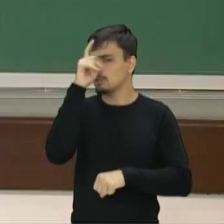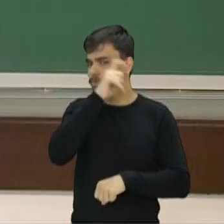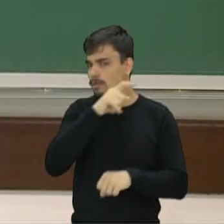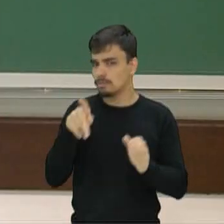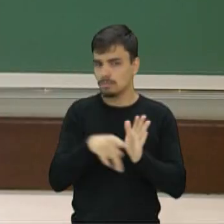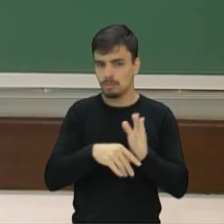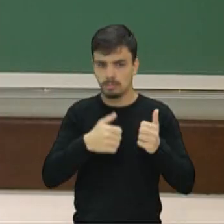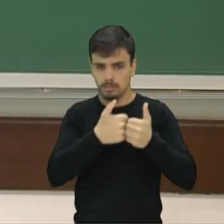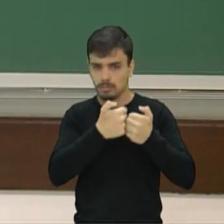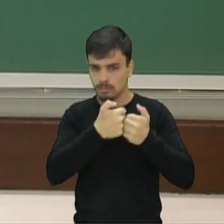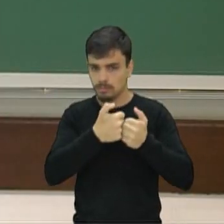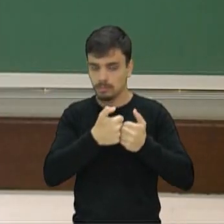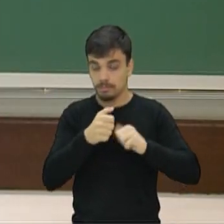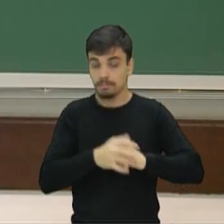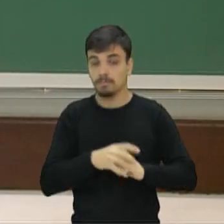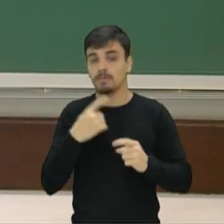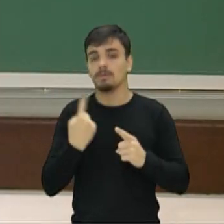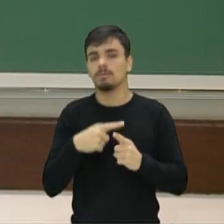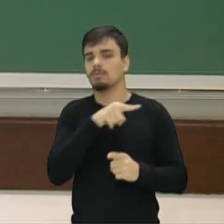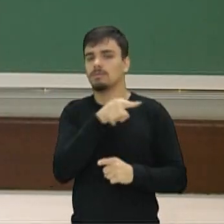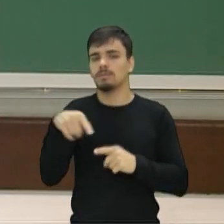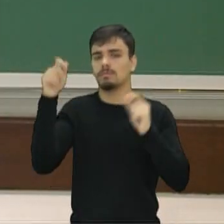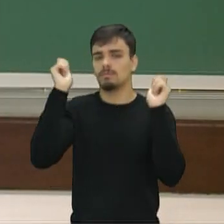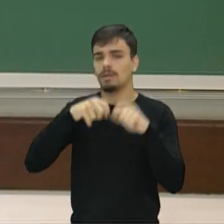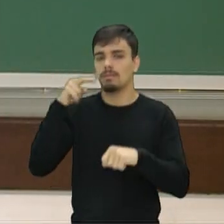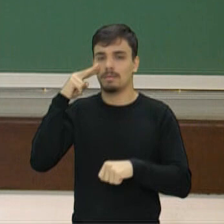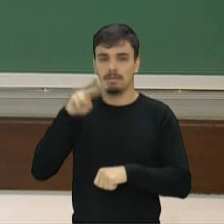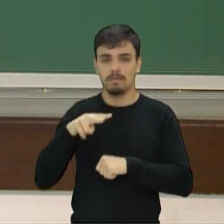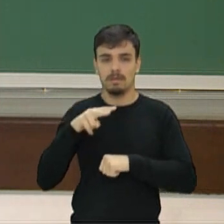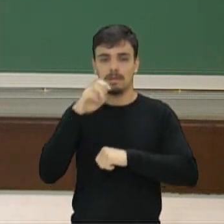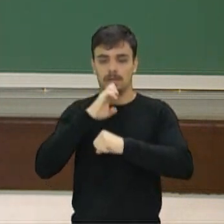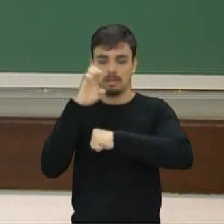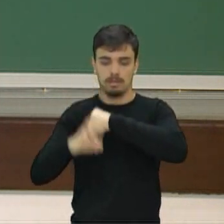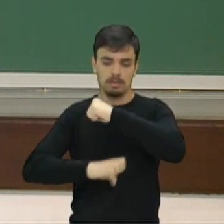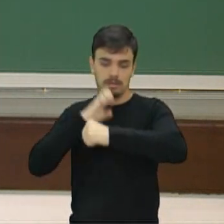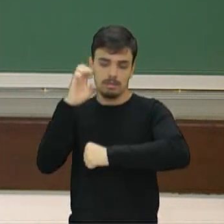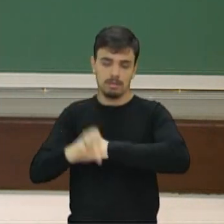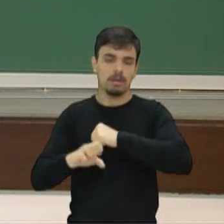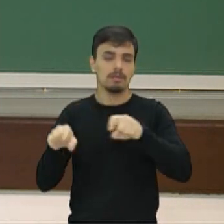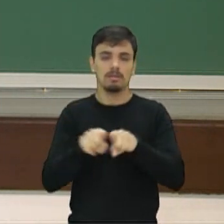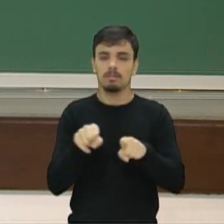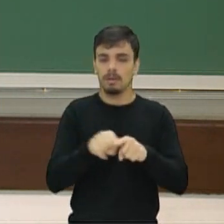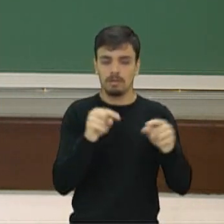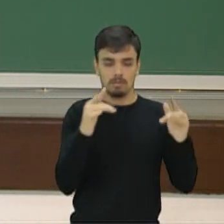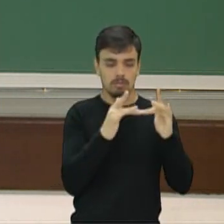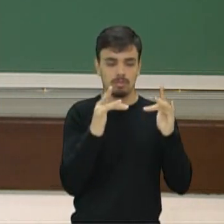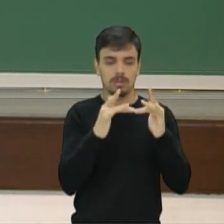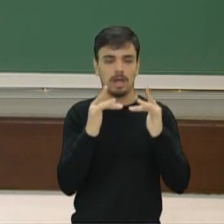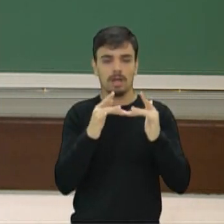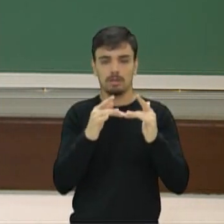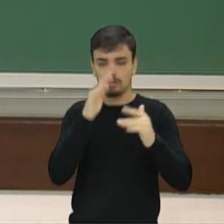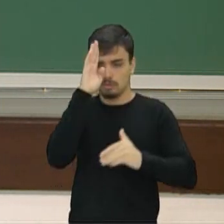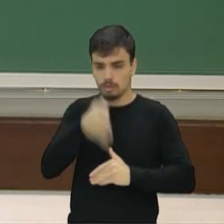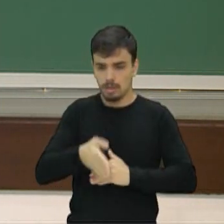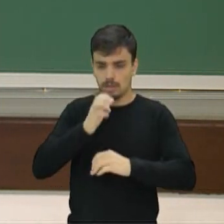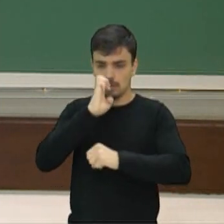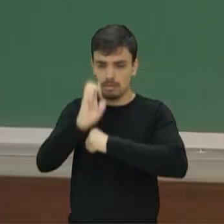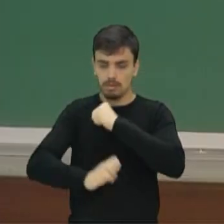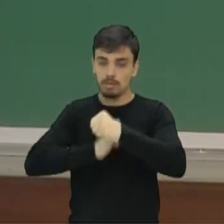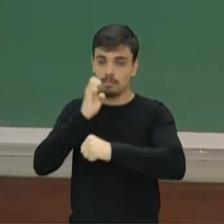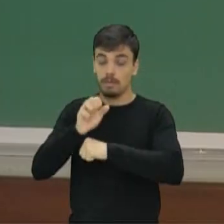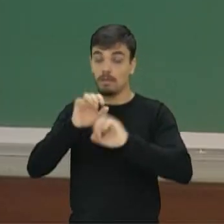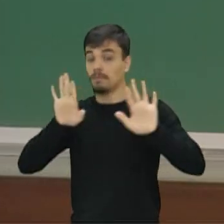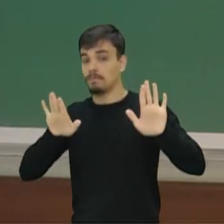Por quê? Você não consegue ver os elétrons. Você não tem muito contato com elétrons, né? Aliás, você